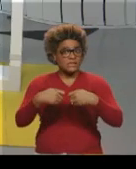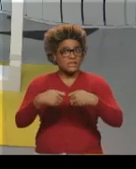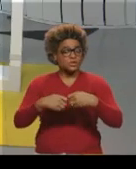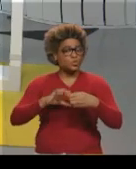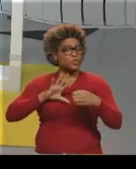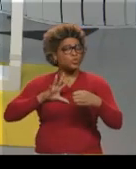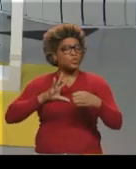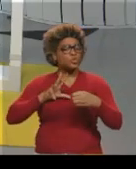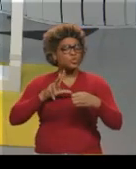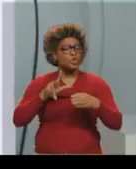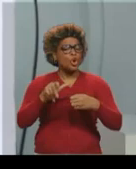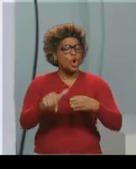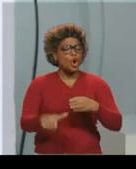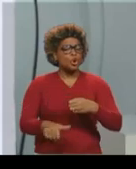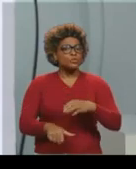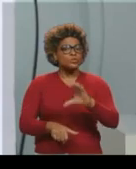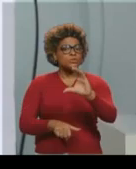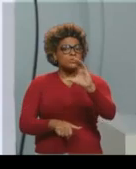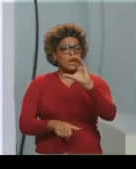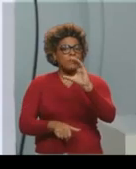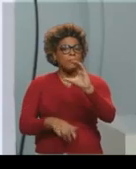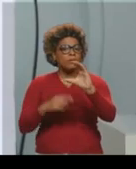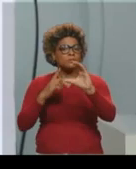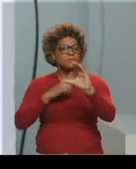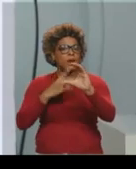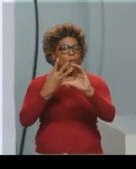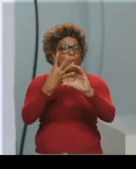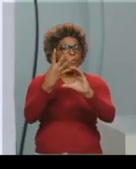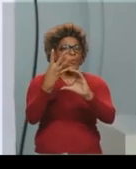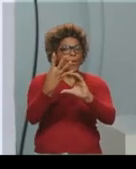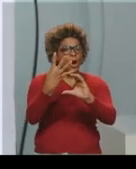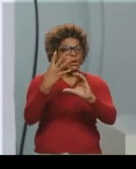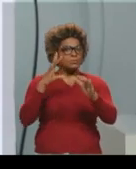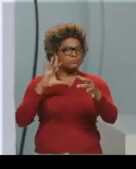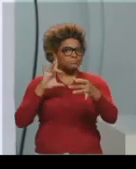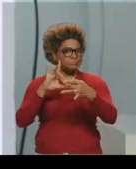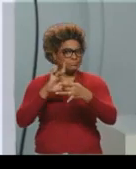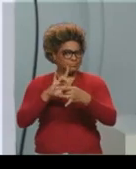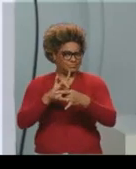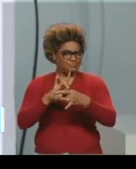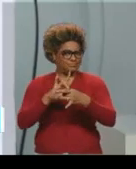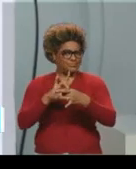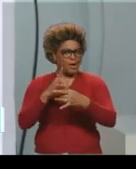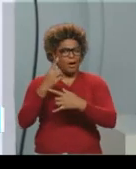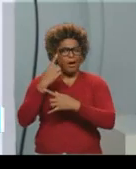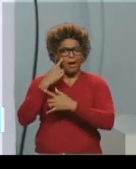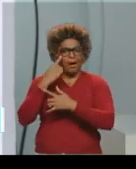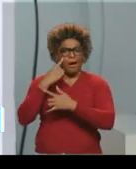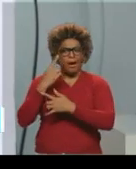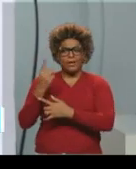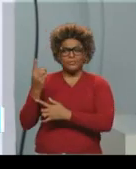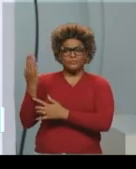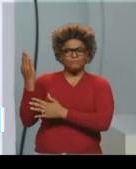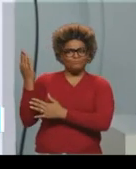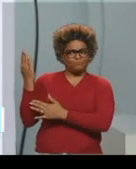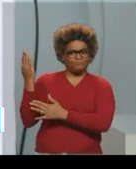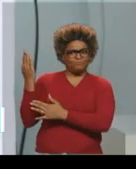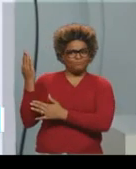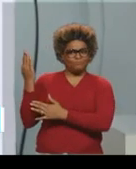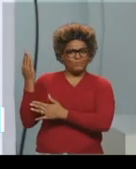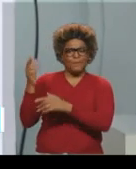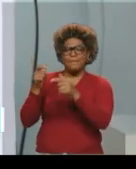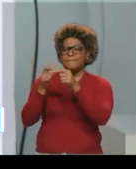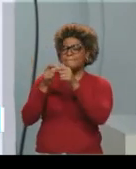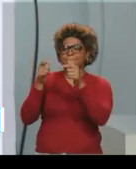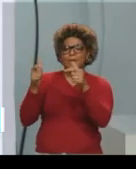ligações. Então, vamos lá? Aqui nas extremidades, a maioria vai ser CH3,